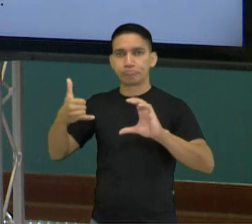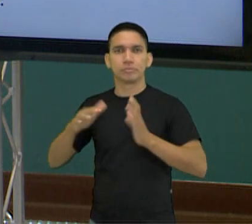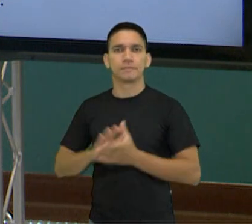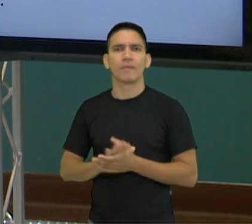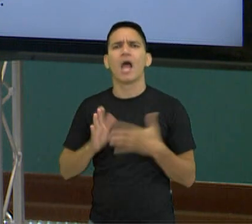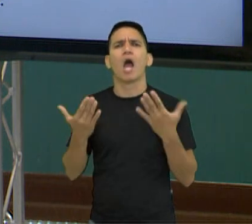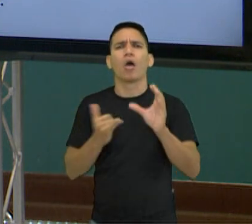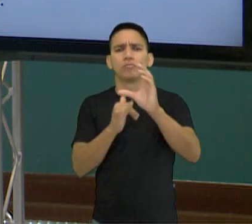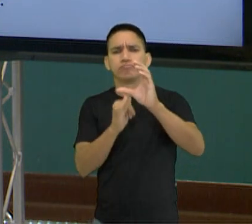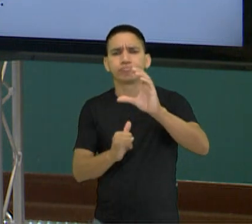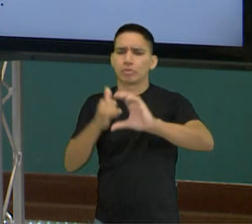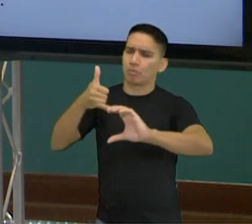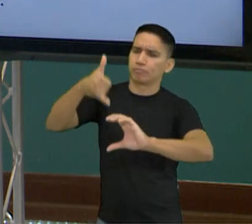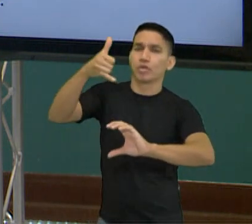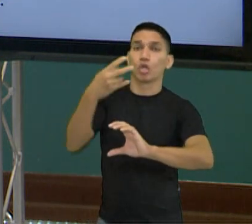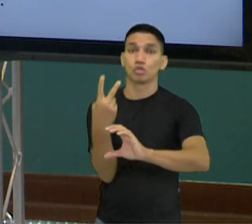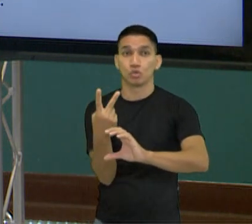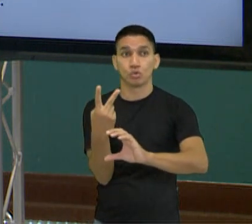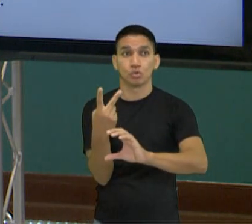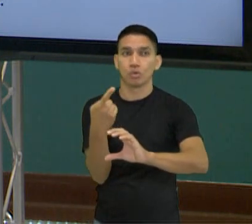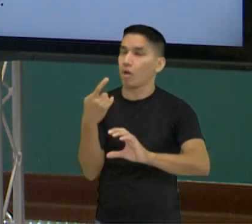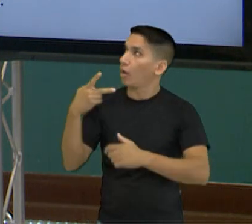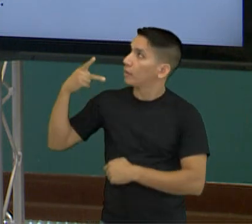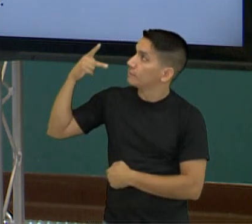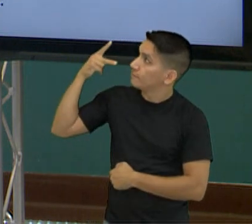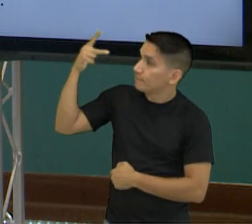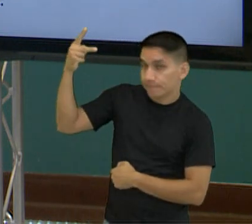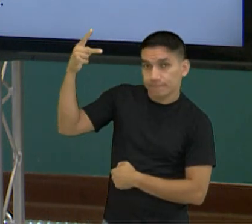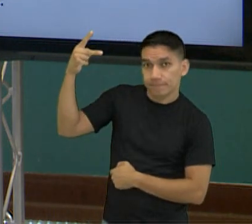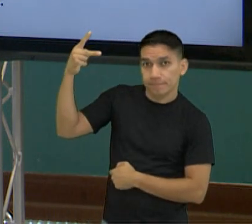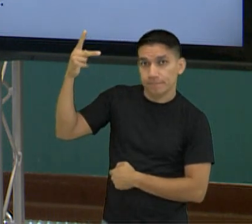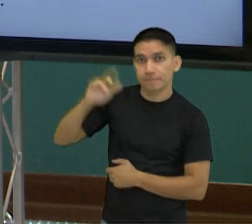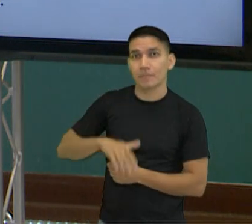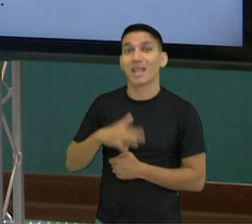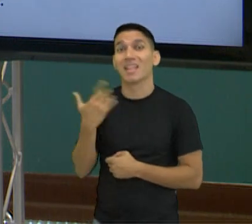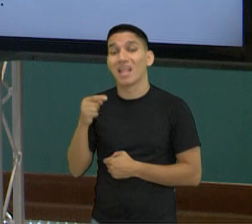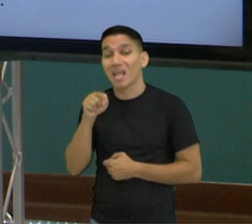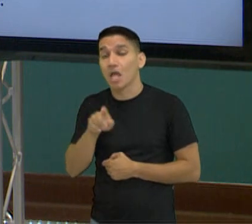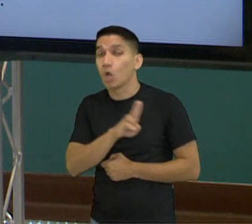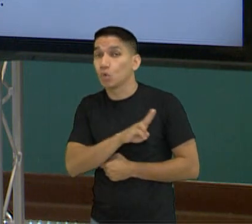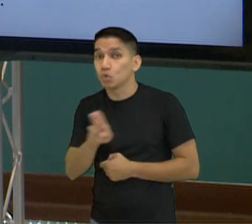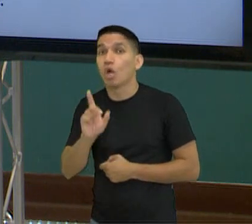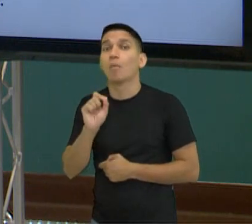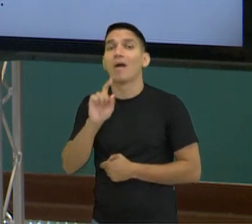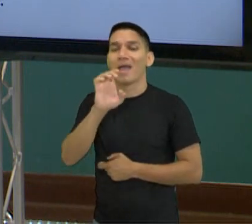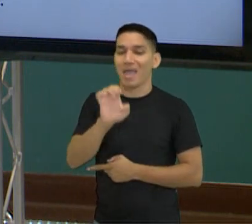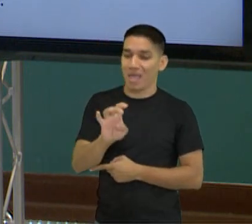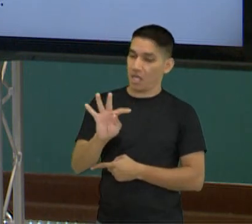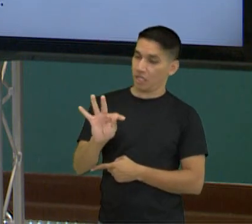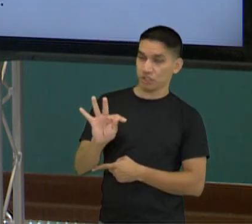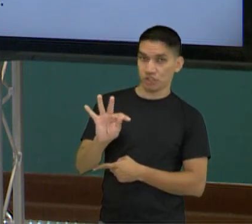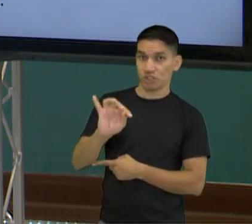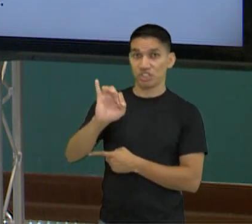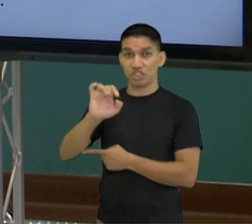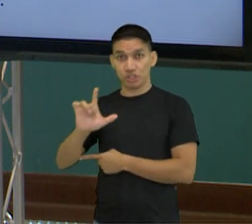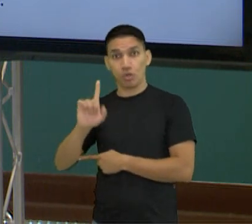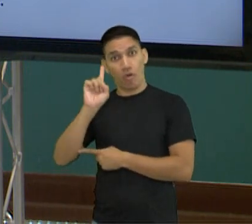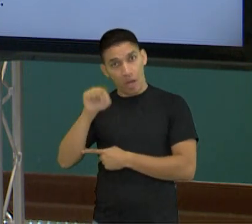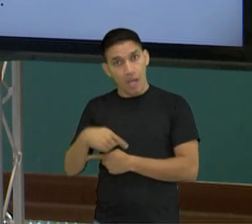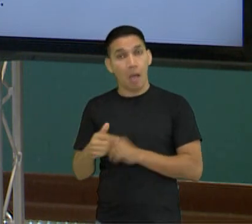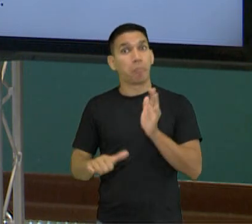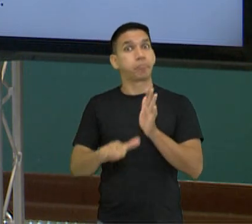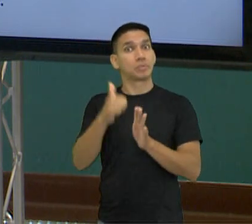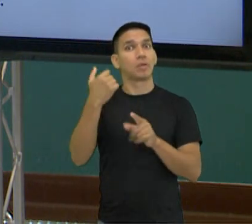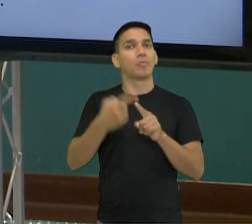2 carbonos, que são esses dois aqui, então o nome desse radical é etil. Ele vem primeiro pela